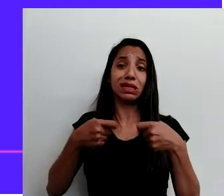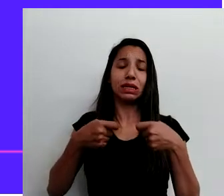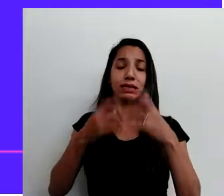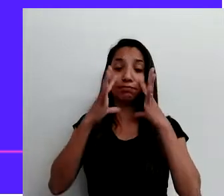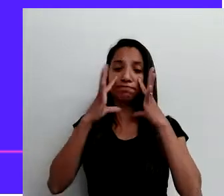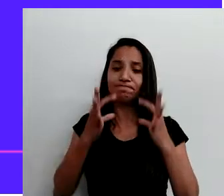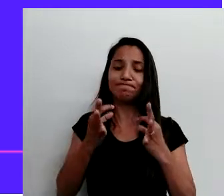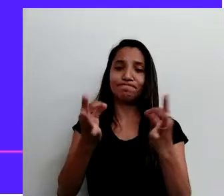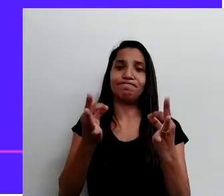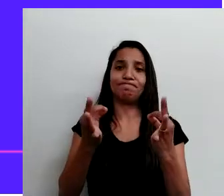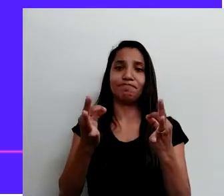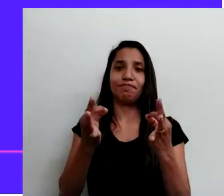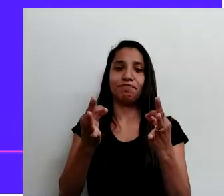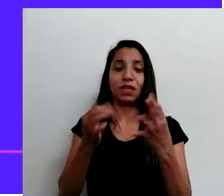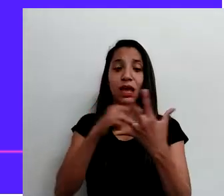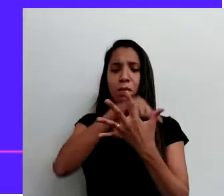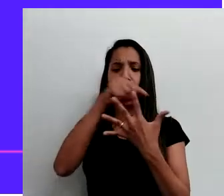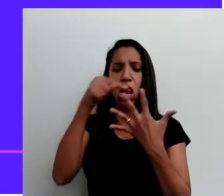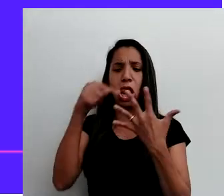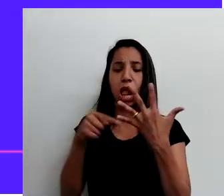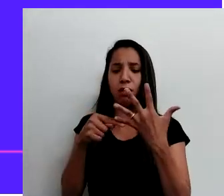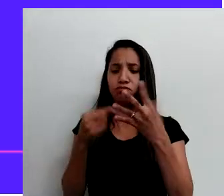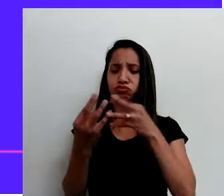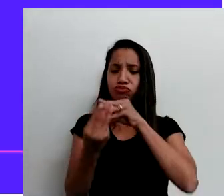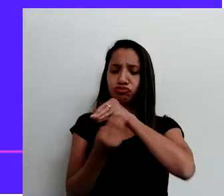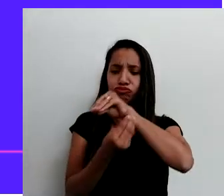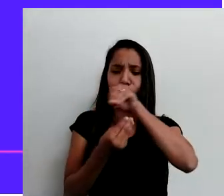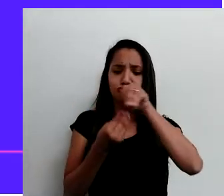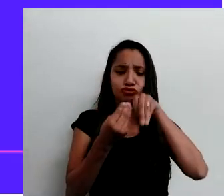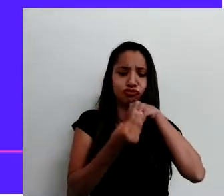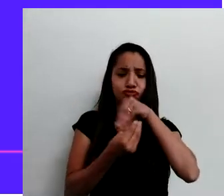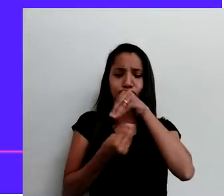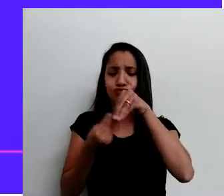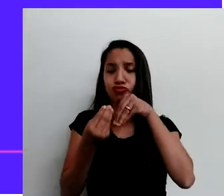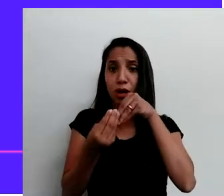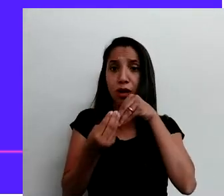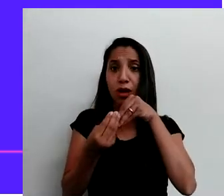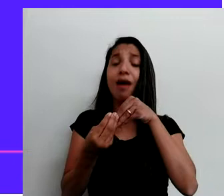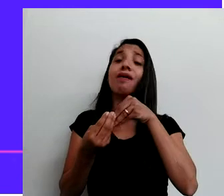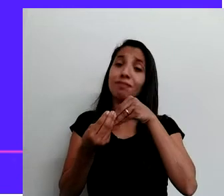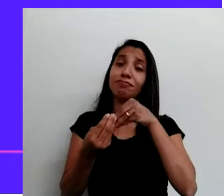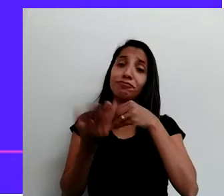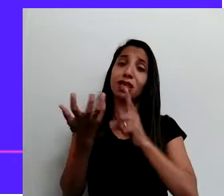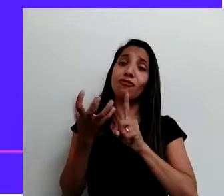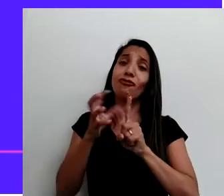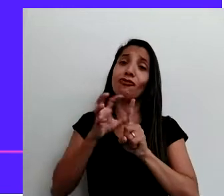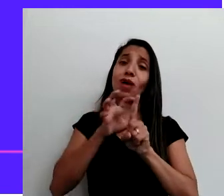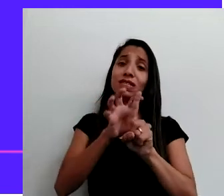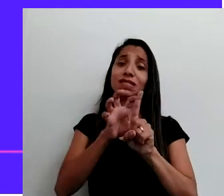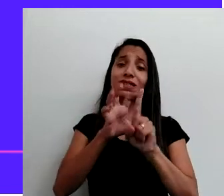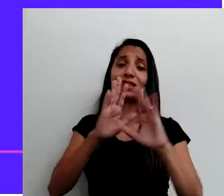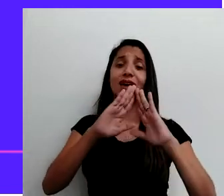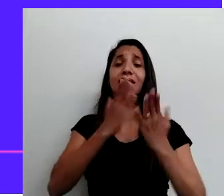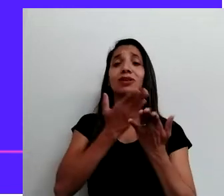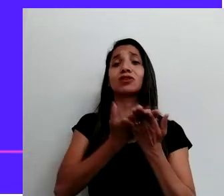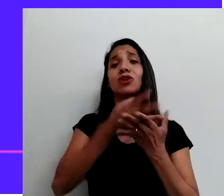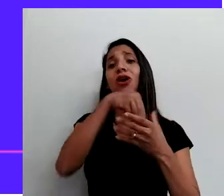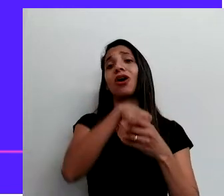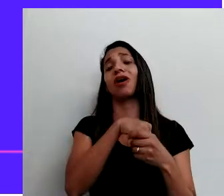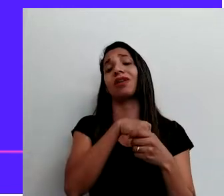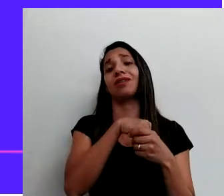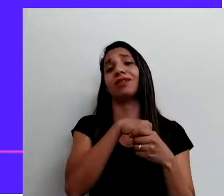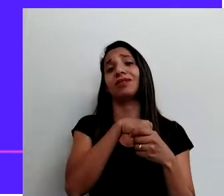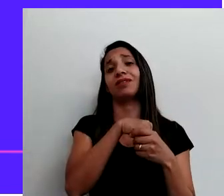convergentes, misturados, eles afetam, por exemplo, desempenho, rendimento escolar. Então, é